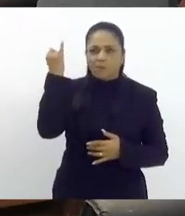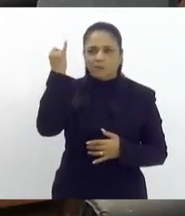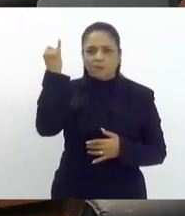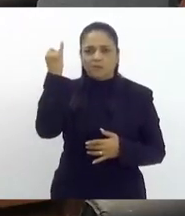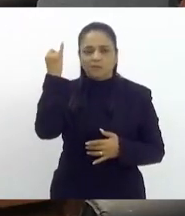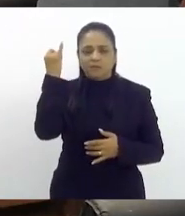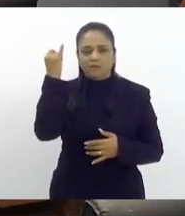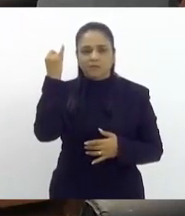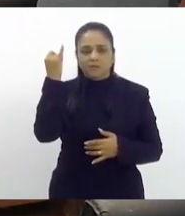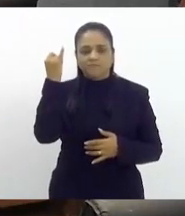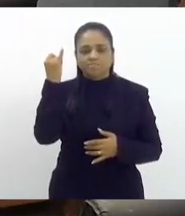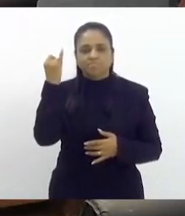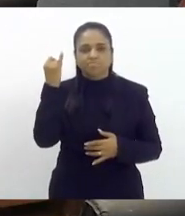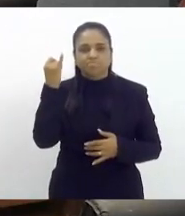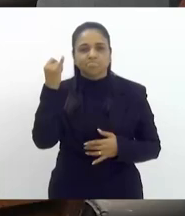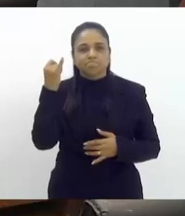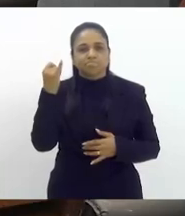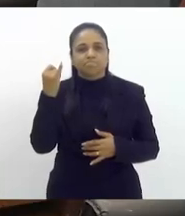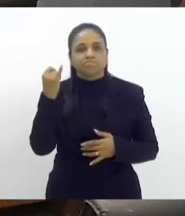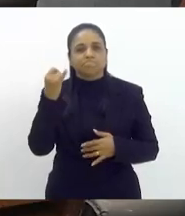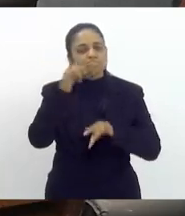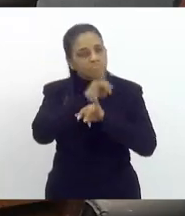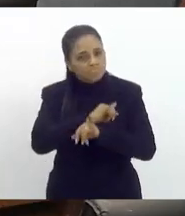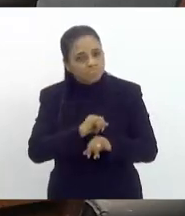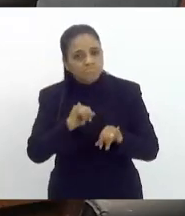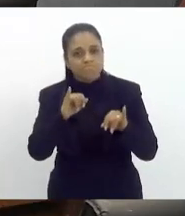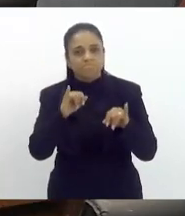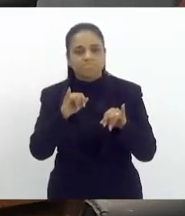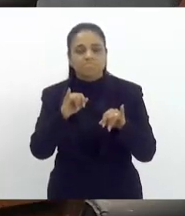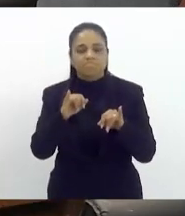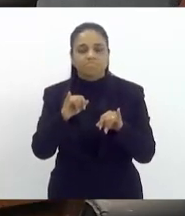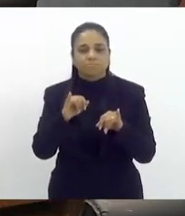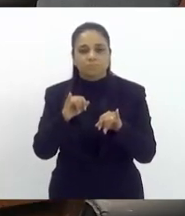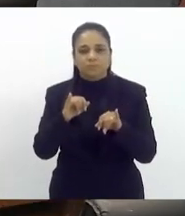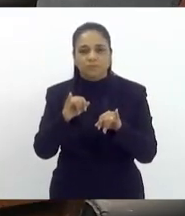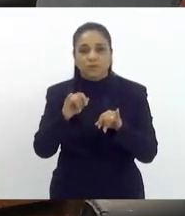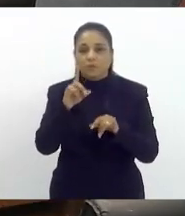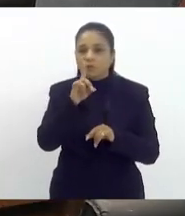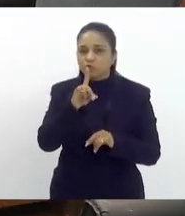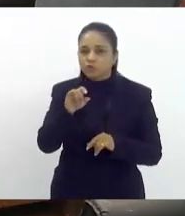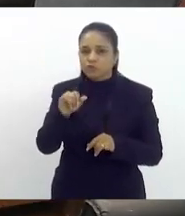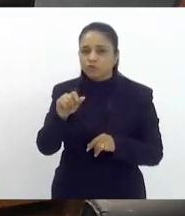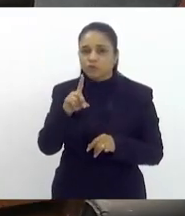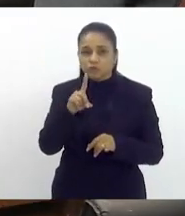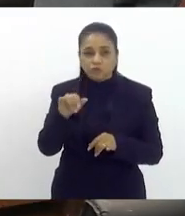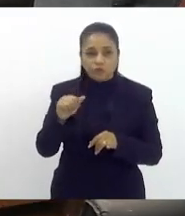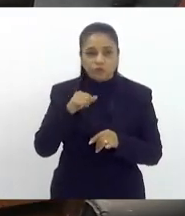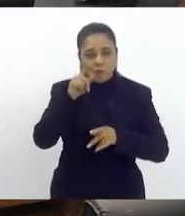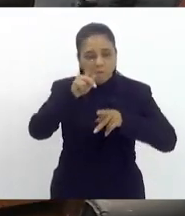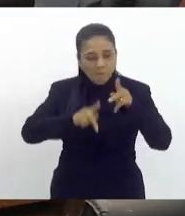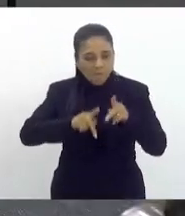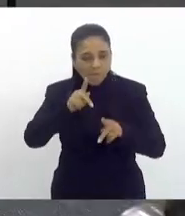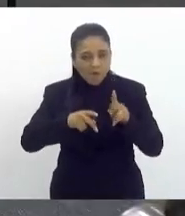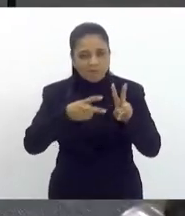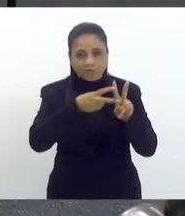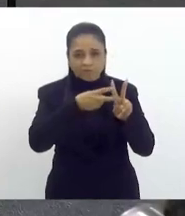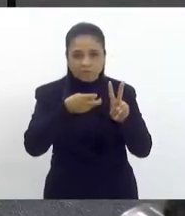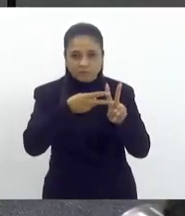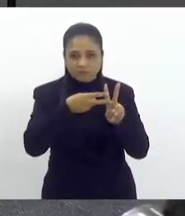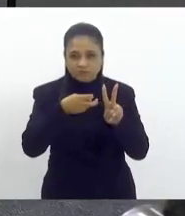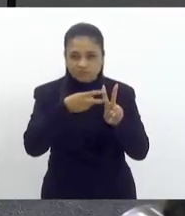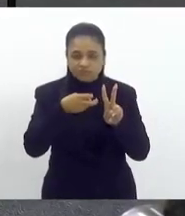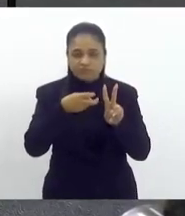dado que é importante dizer que o dia dos povos indígenas